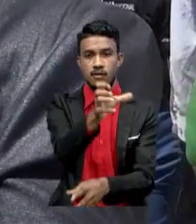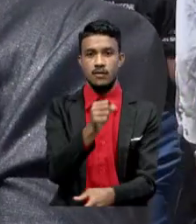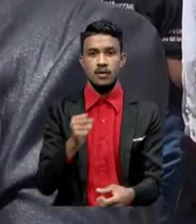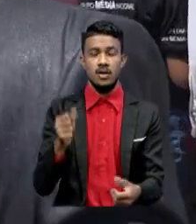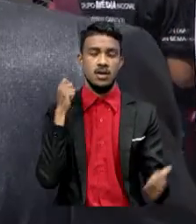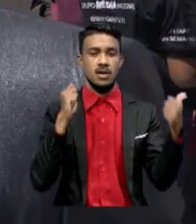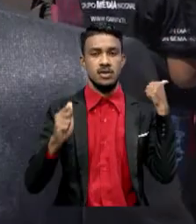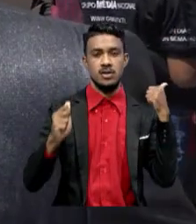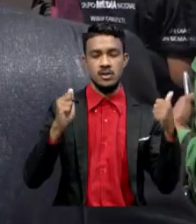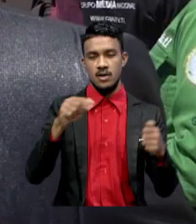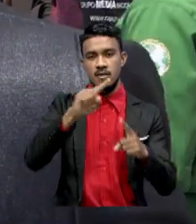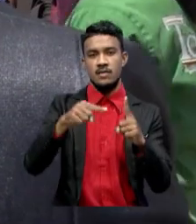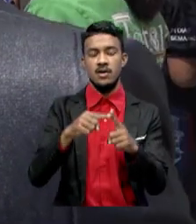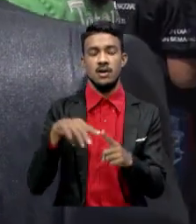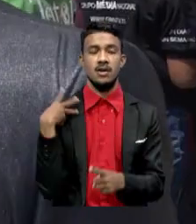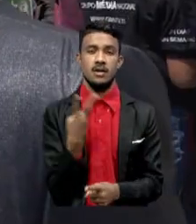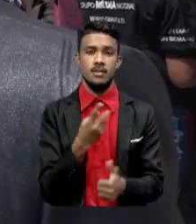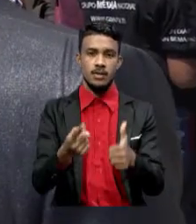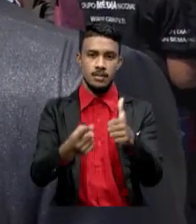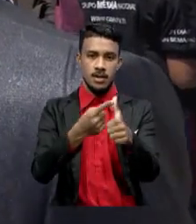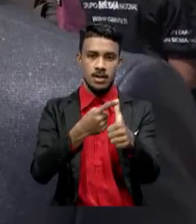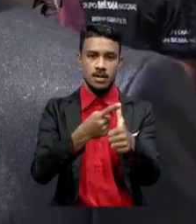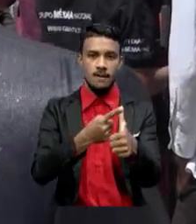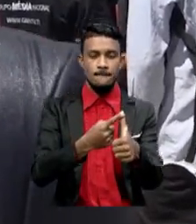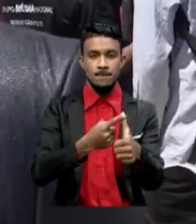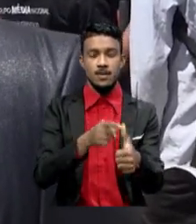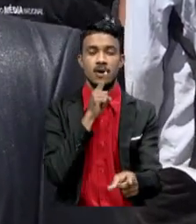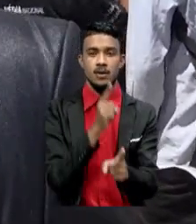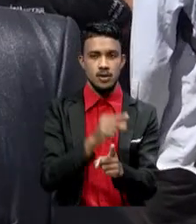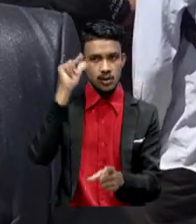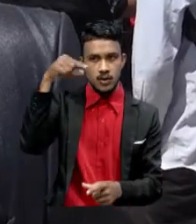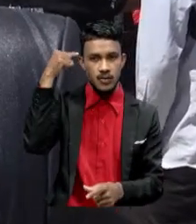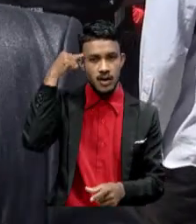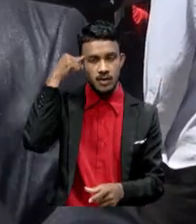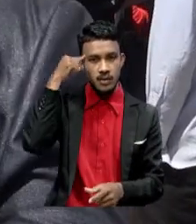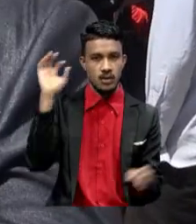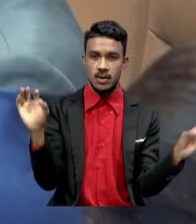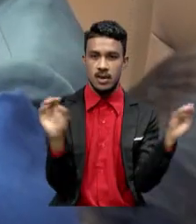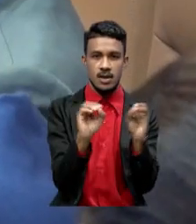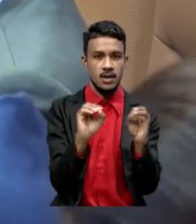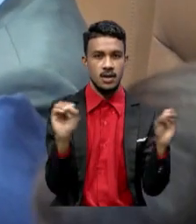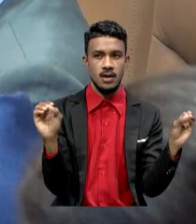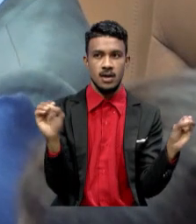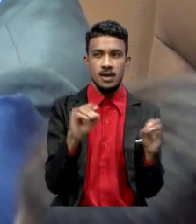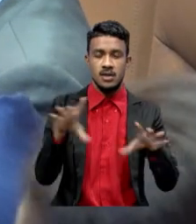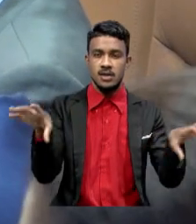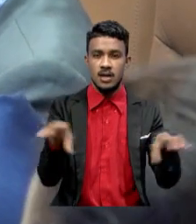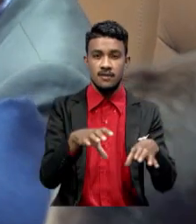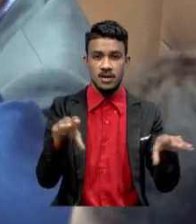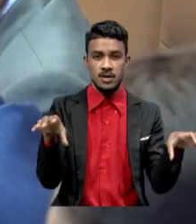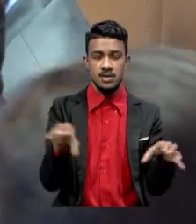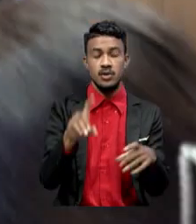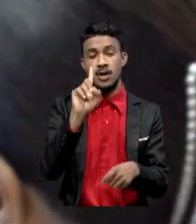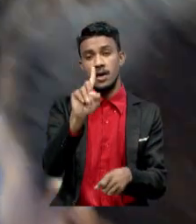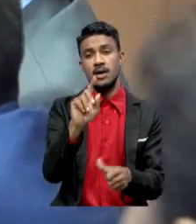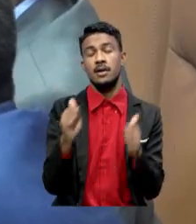itara. Se primeiro, infelizmente o governo lá ia competência ida